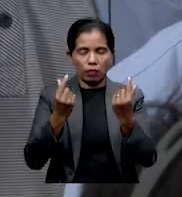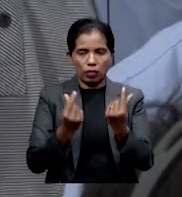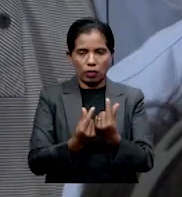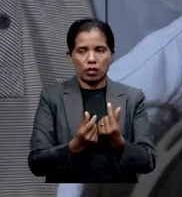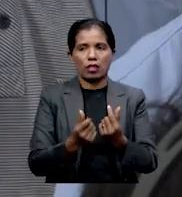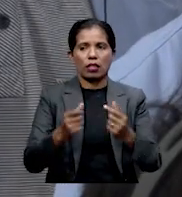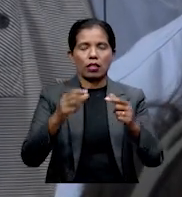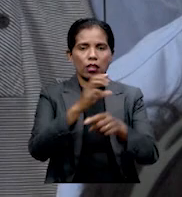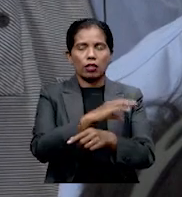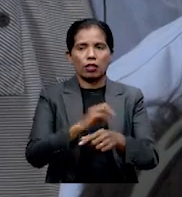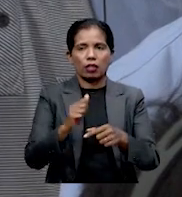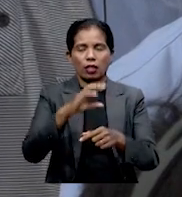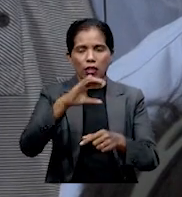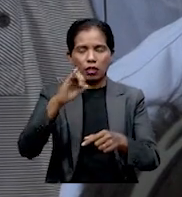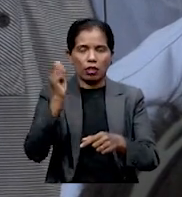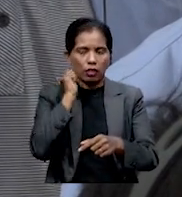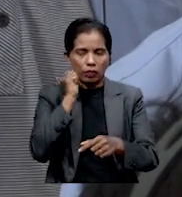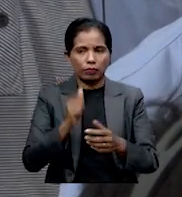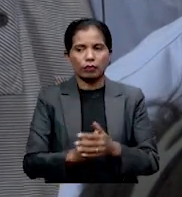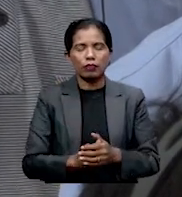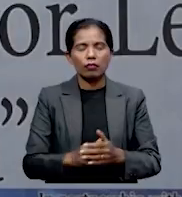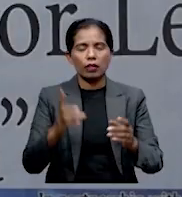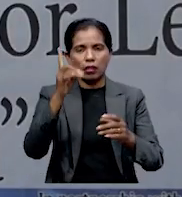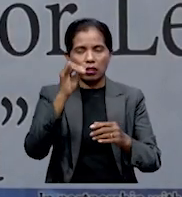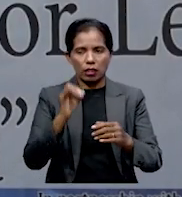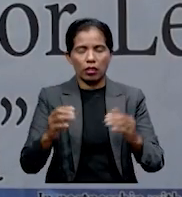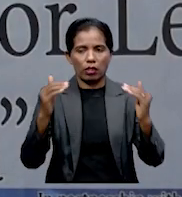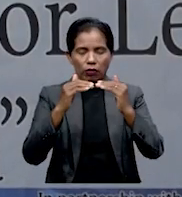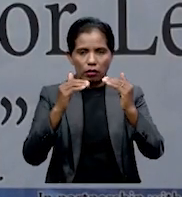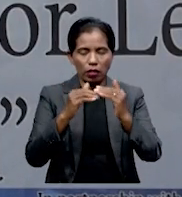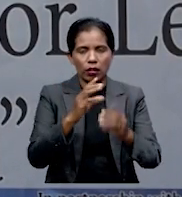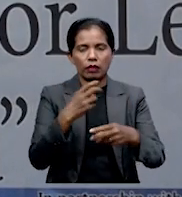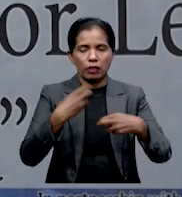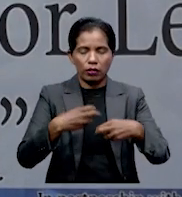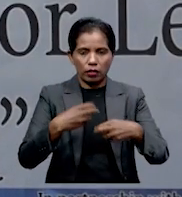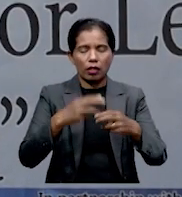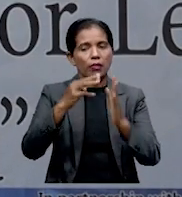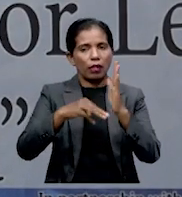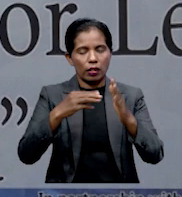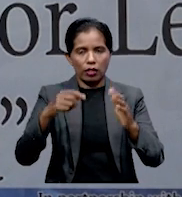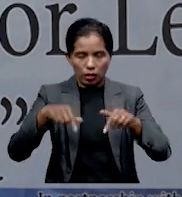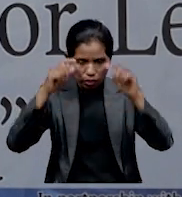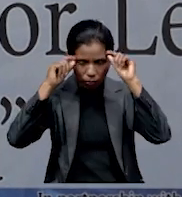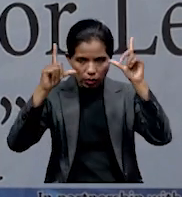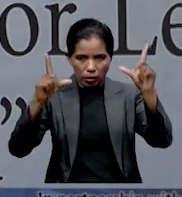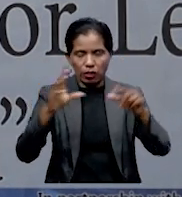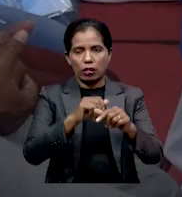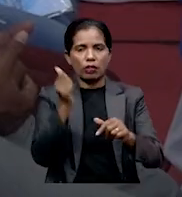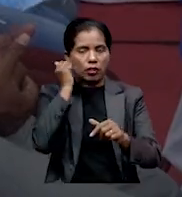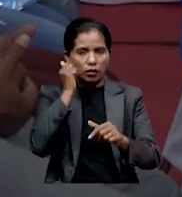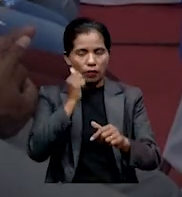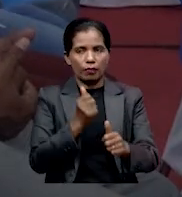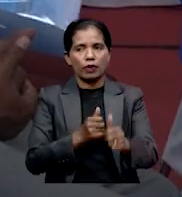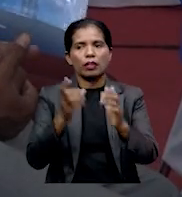Asiático. Enquanto o tema Badili Dialogue Forum Tinané, mas desafio média e Timor-Leste no Sudeste Asiático, tuirado